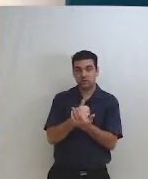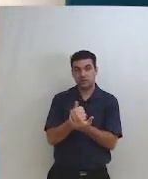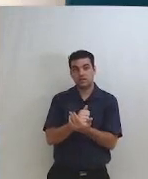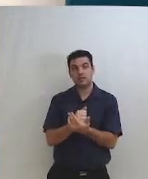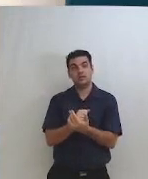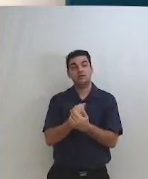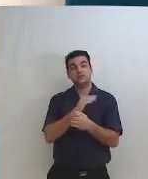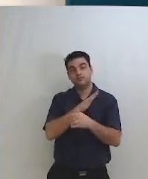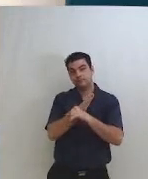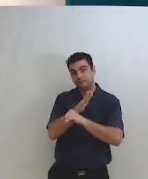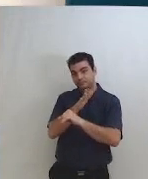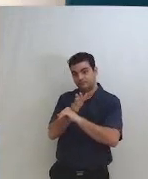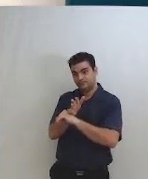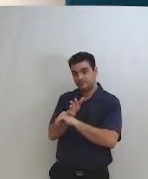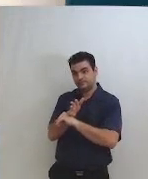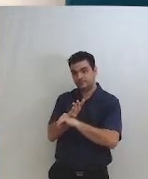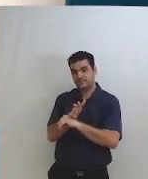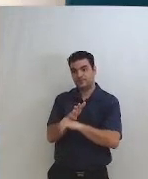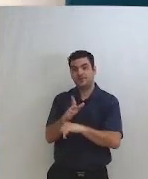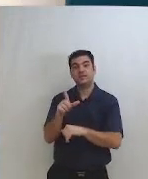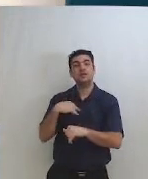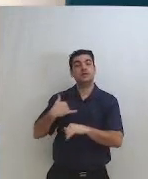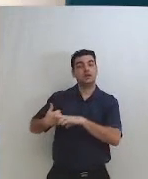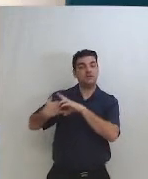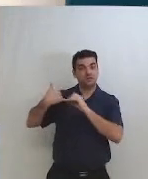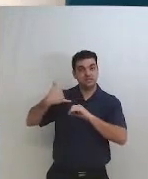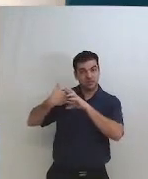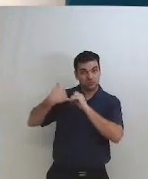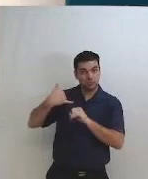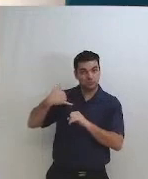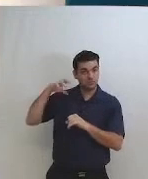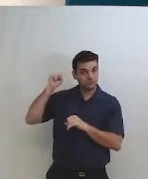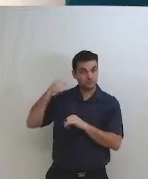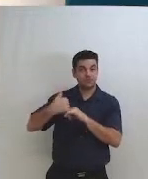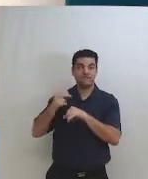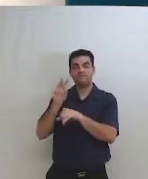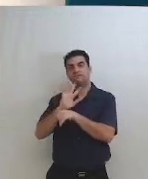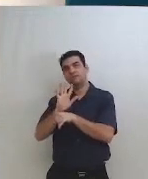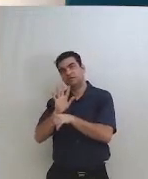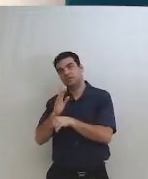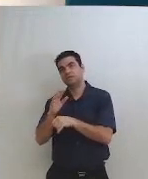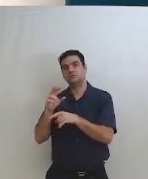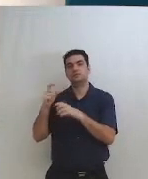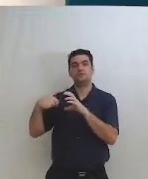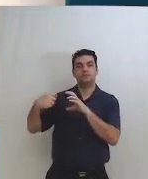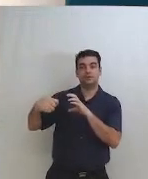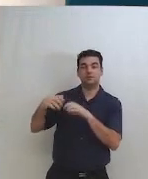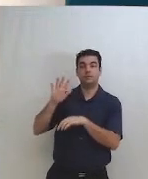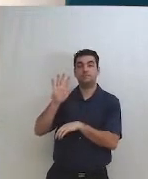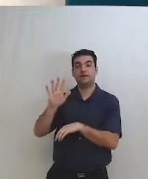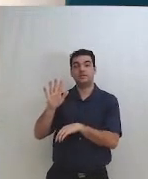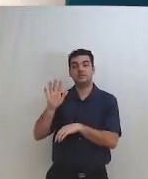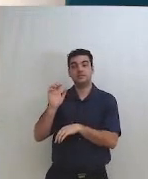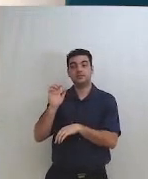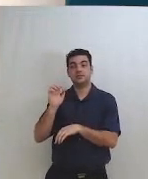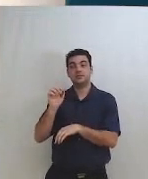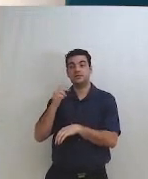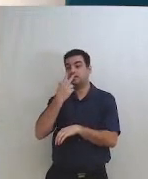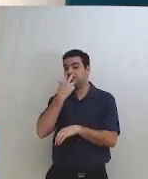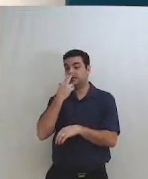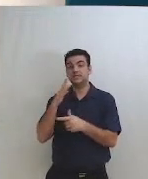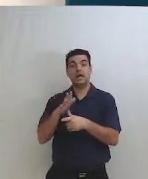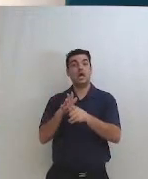agentes, gravação de áudios, vídeos, sem a prévia instauração de